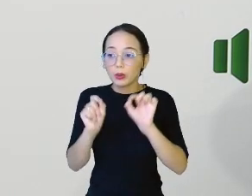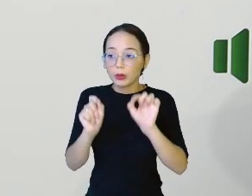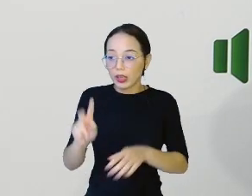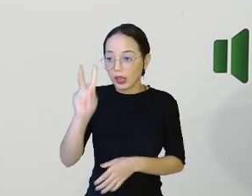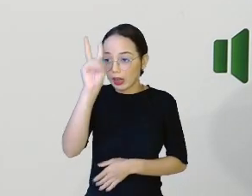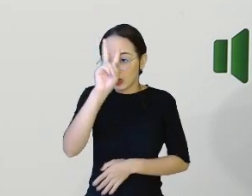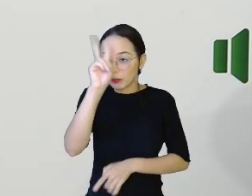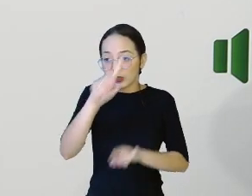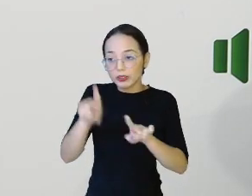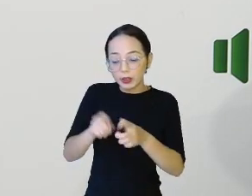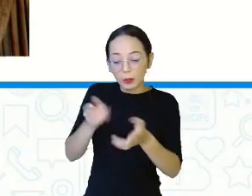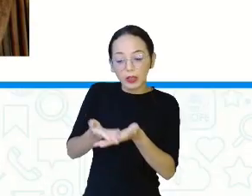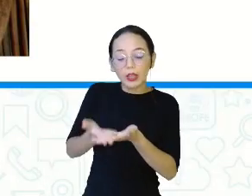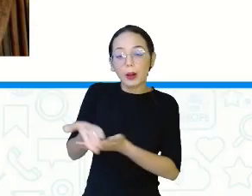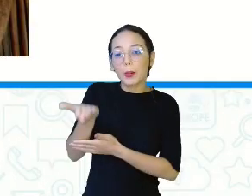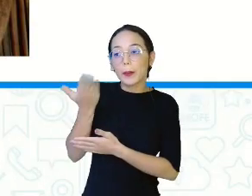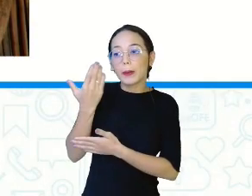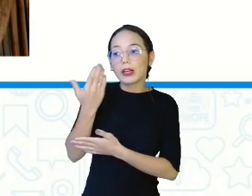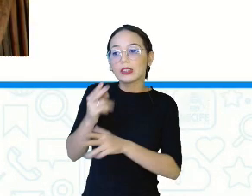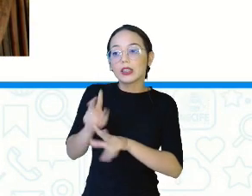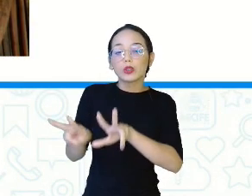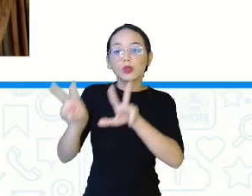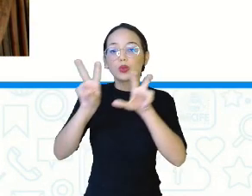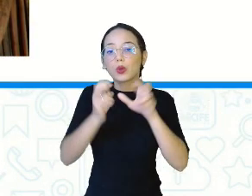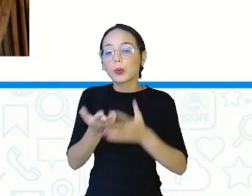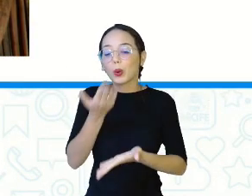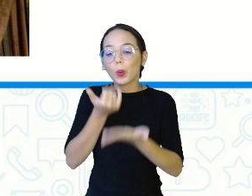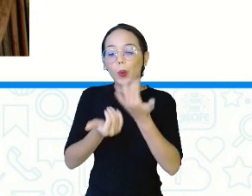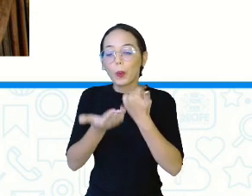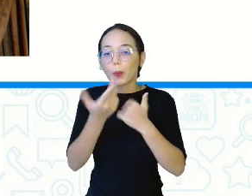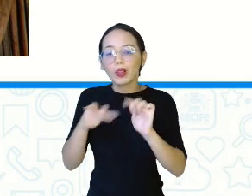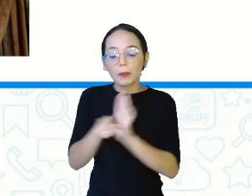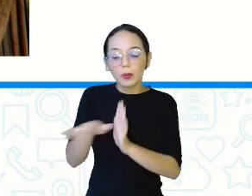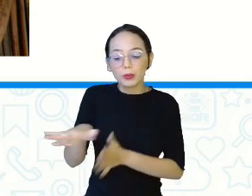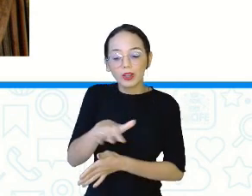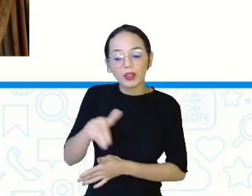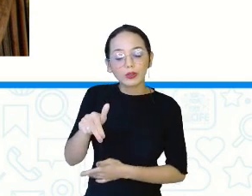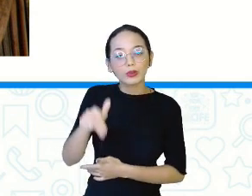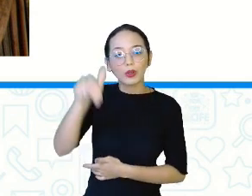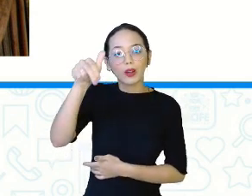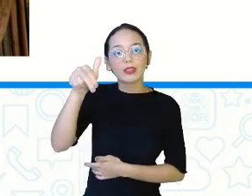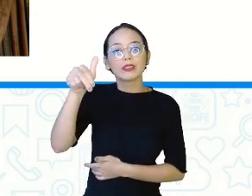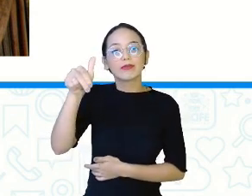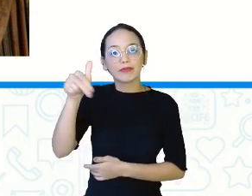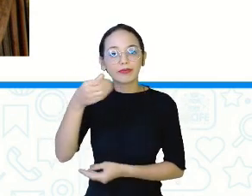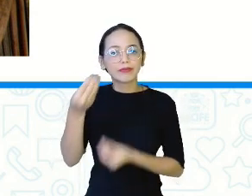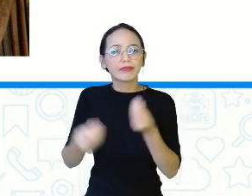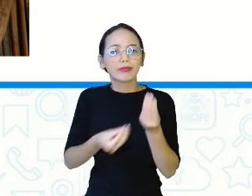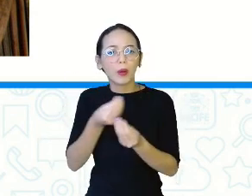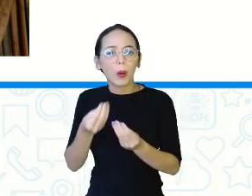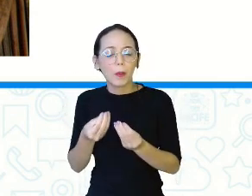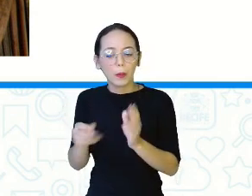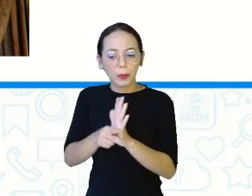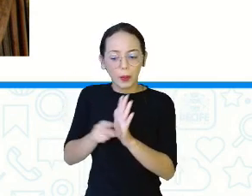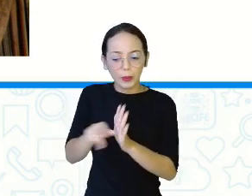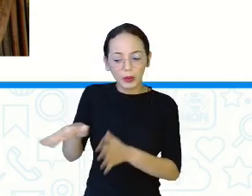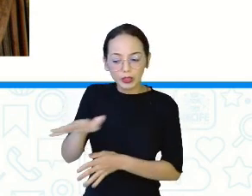lembrando também da aula passada, sobre a culinária da região norte. Como a região